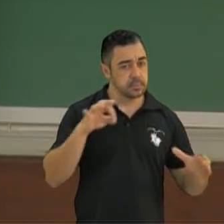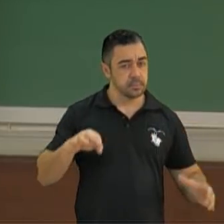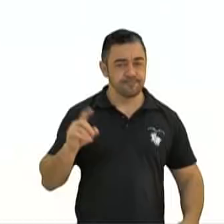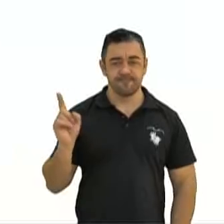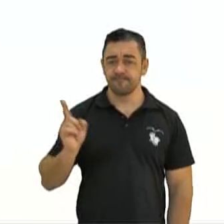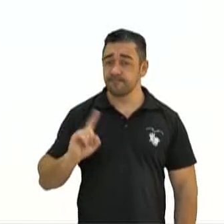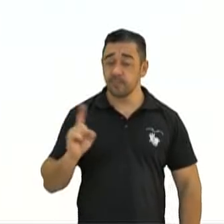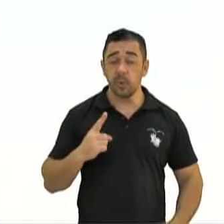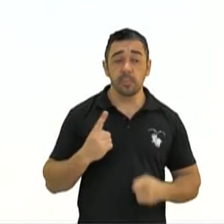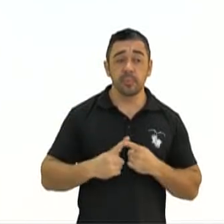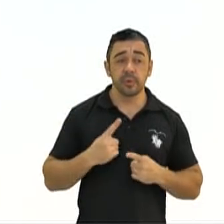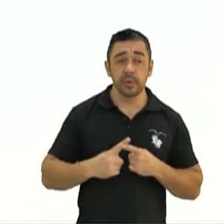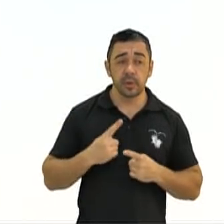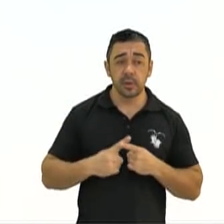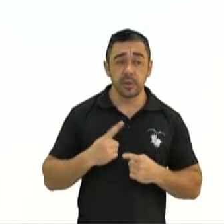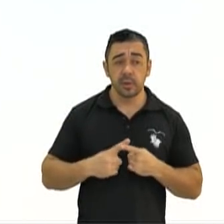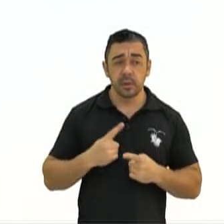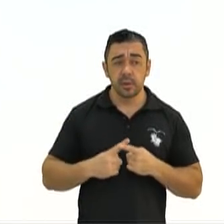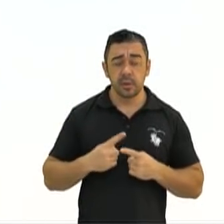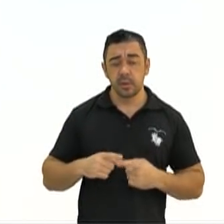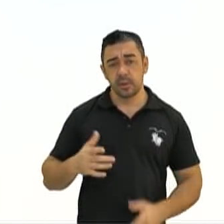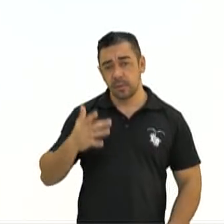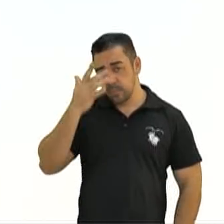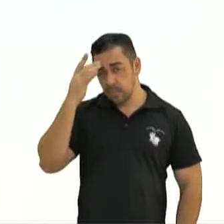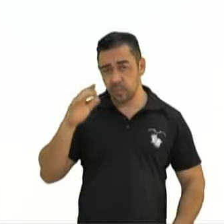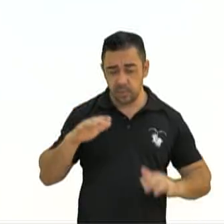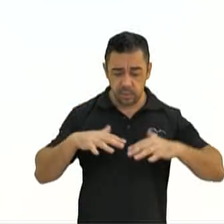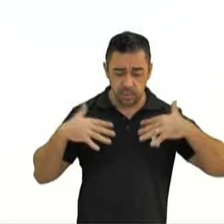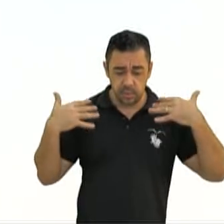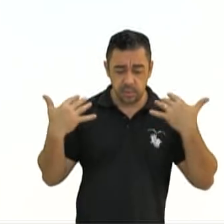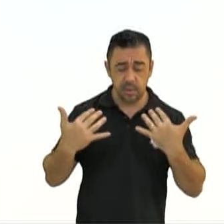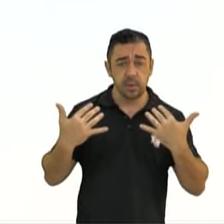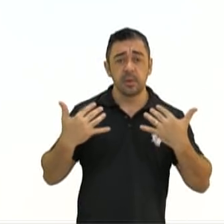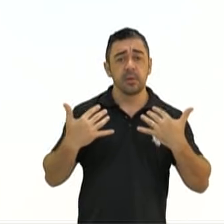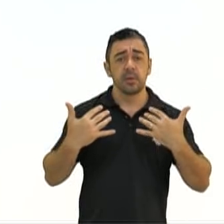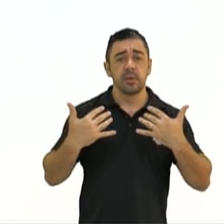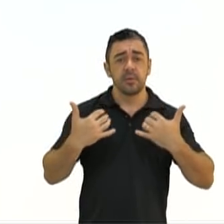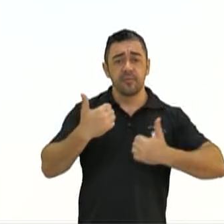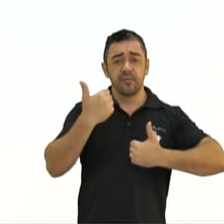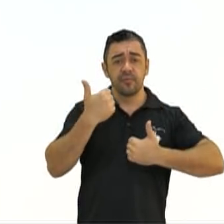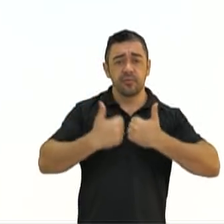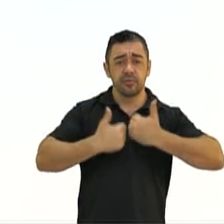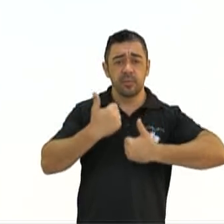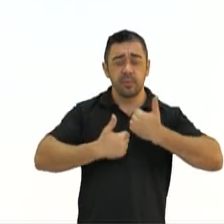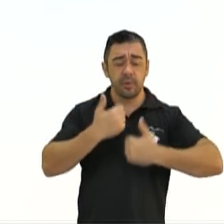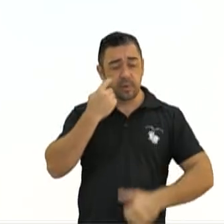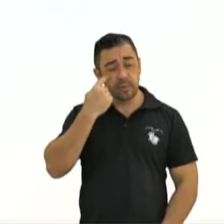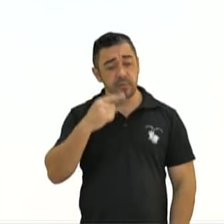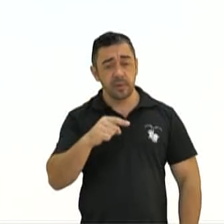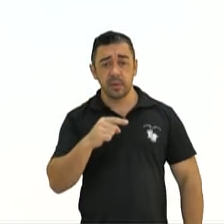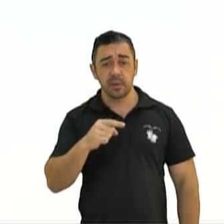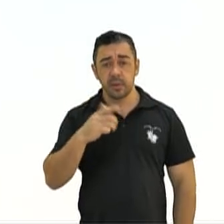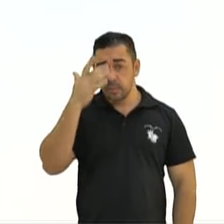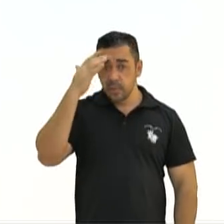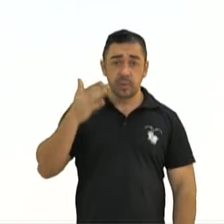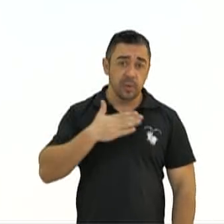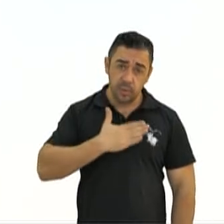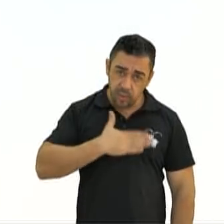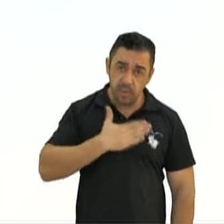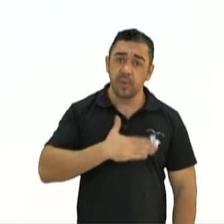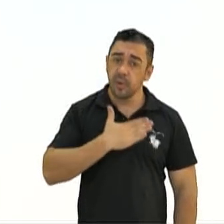né? Por quê? Porque em um estádio de futebol é mais provável que as